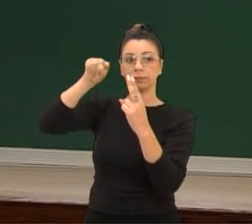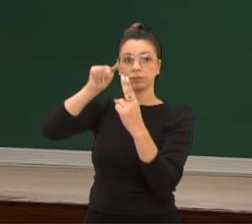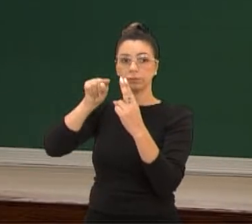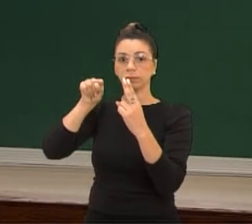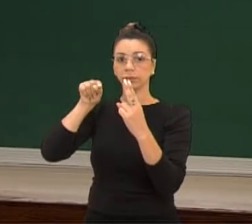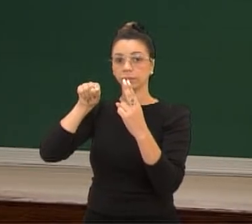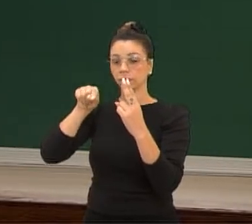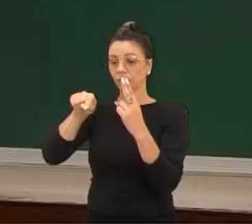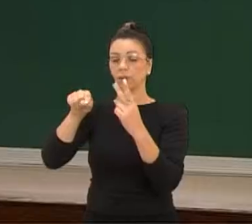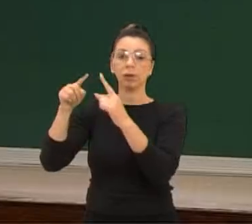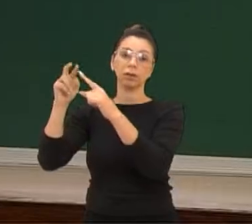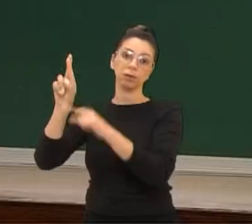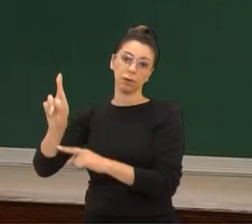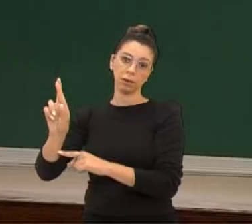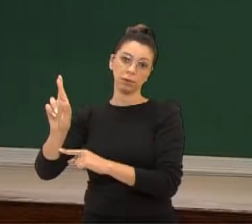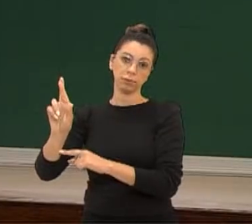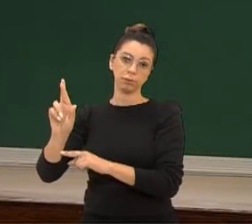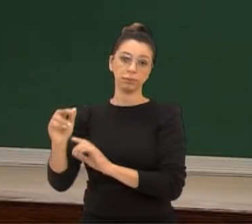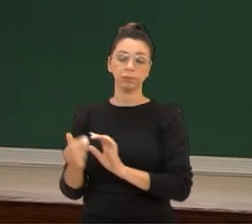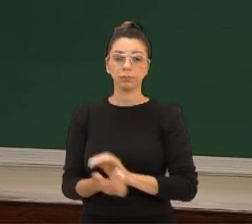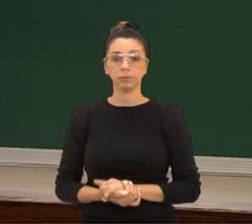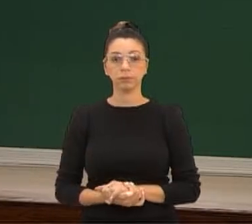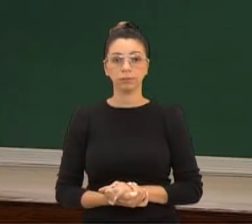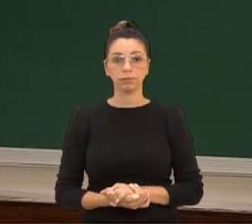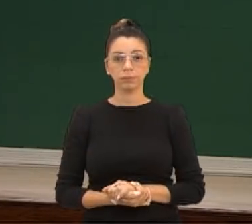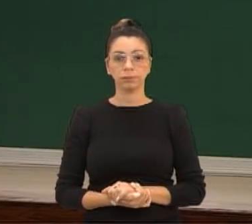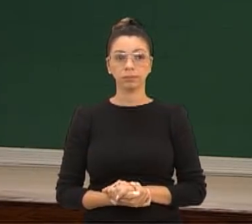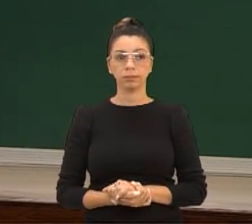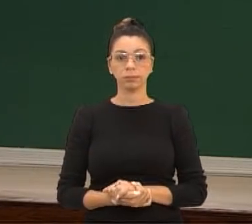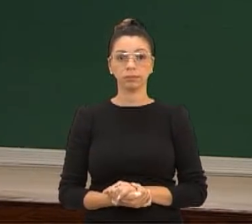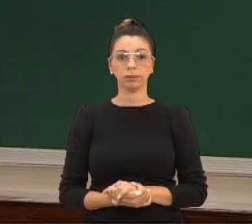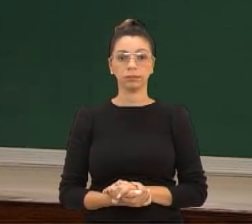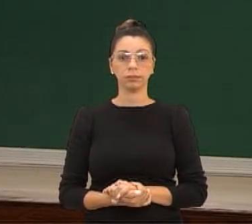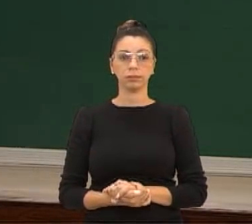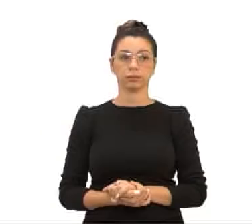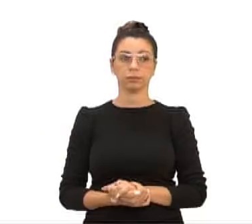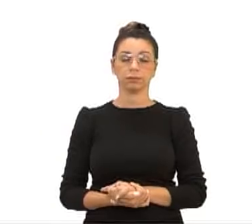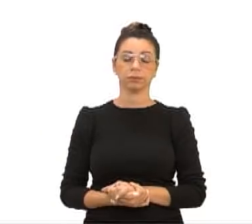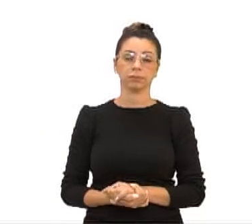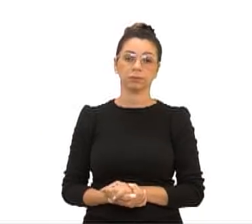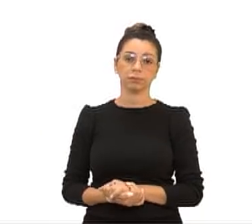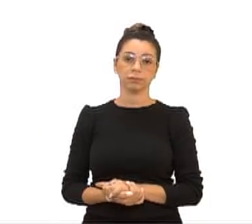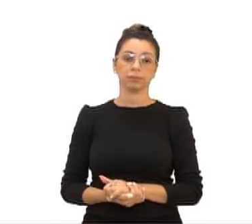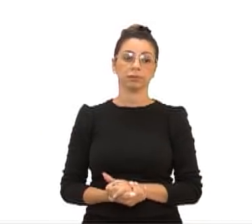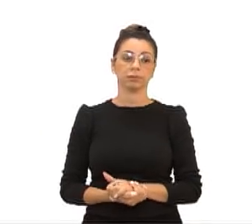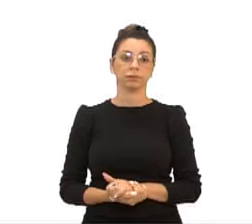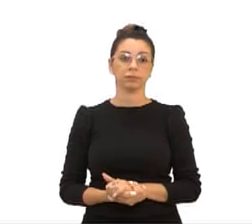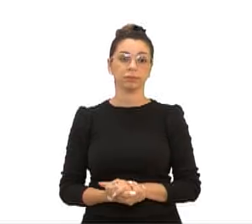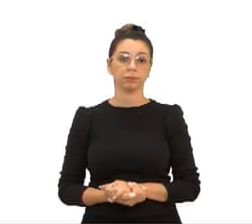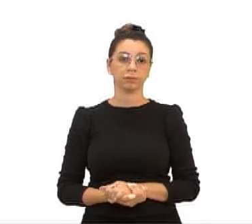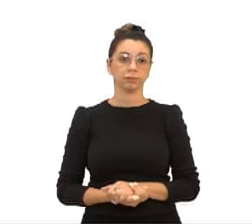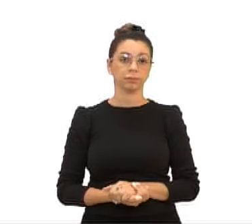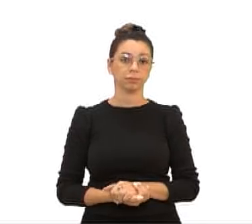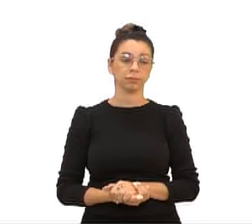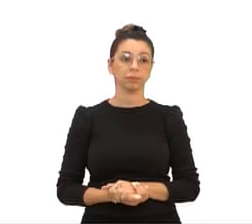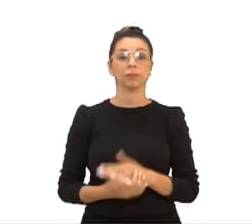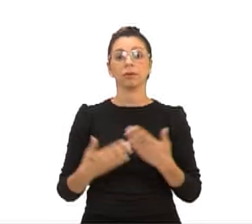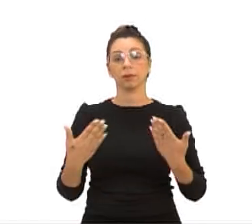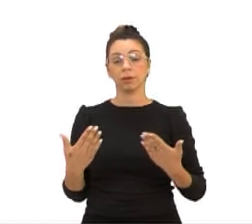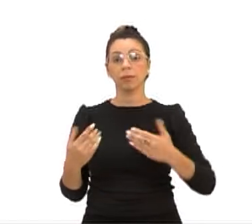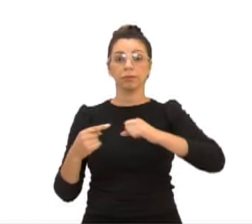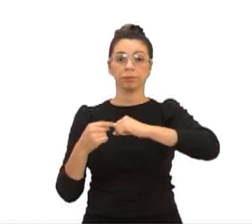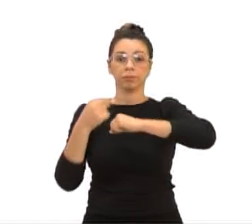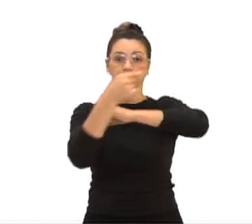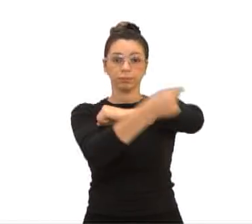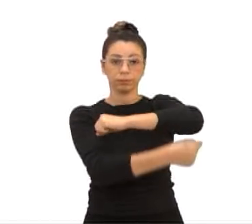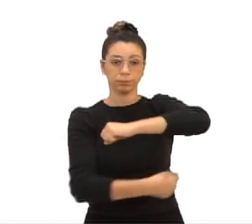π vezes o meu raio, ok? Bom, aqui nós temos então uma